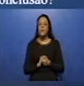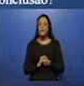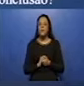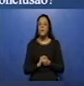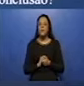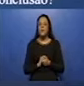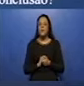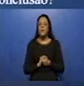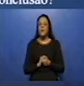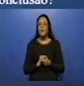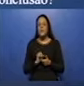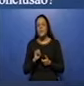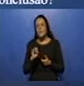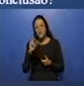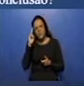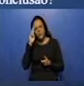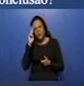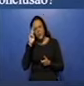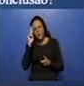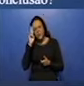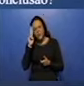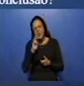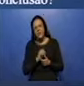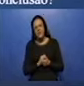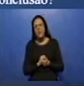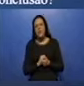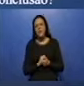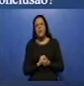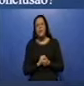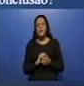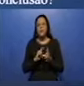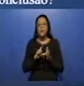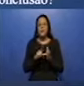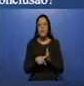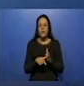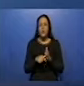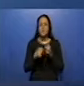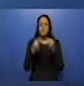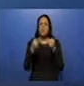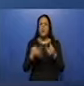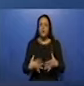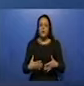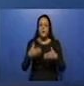quem não se lembrar do conteúdo, nós vamos explicar nos próximos slides.